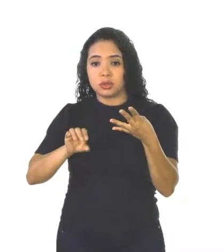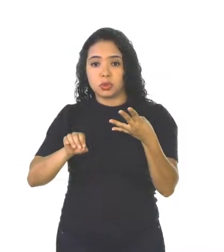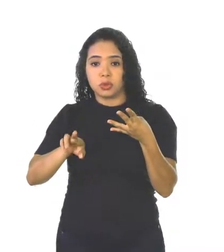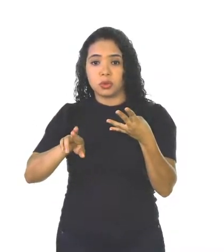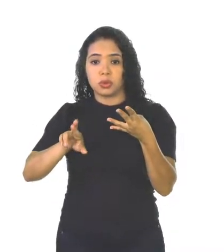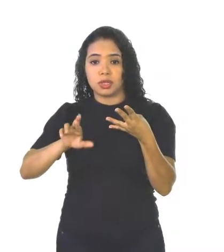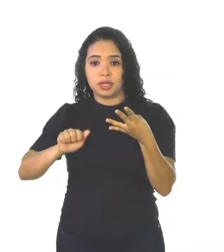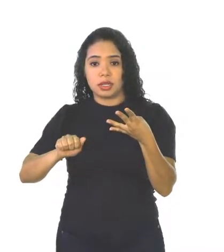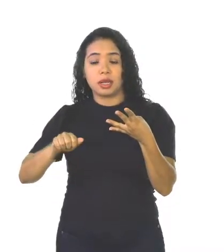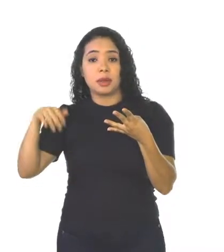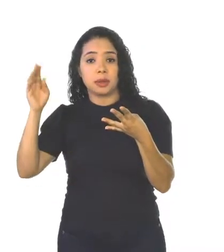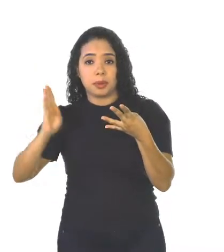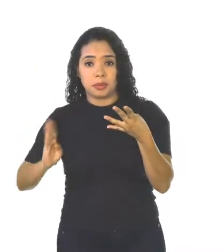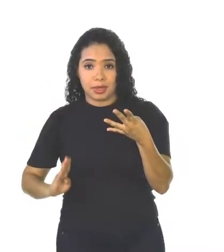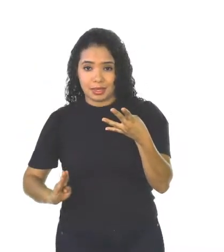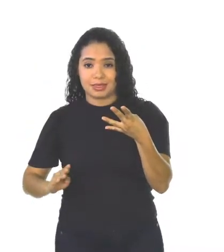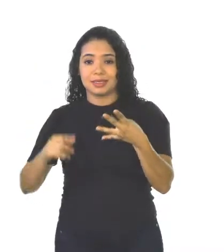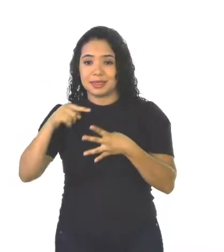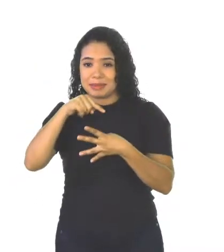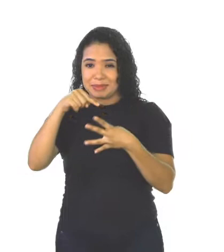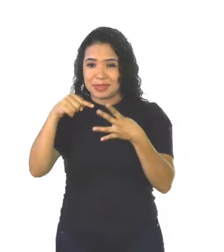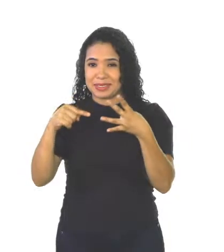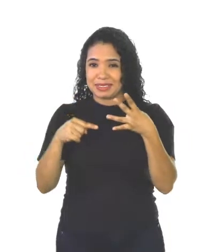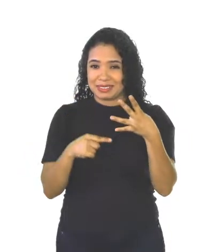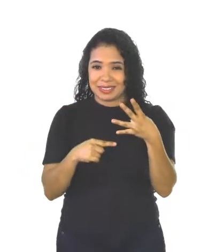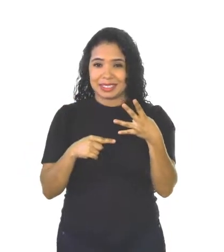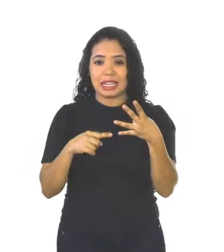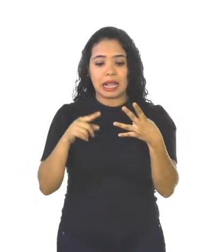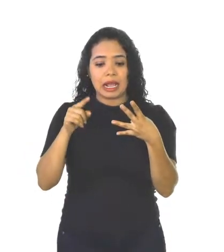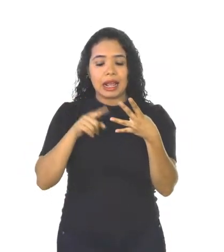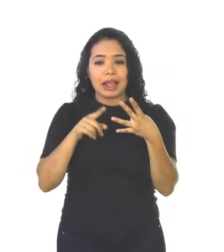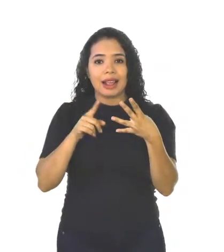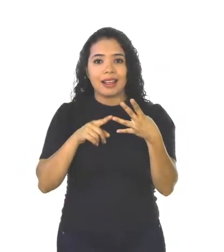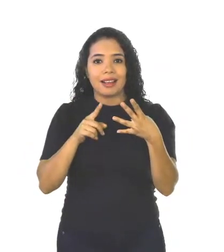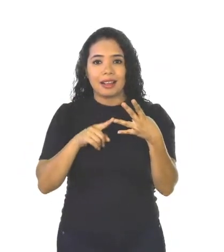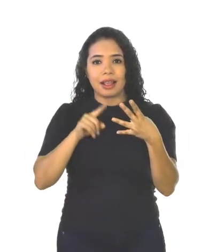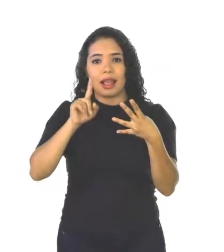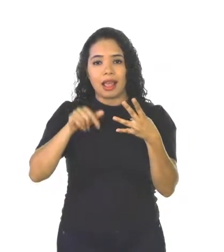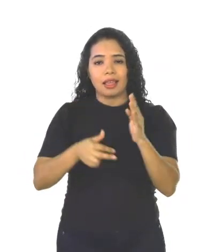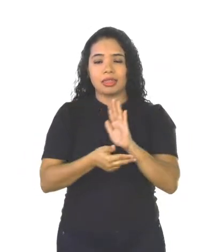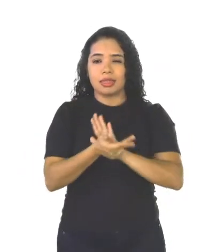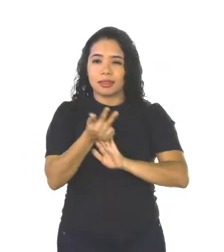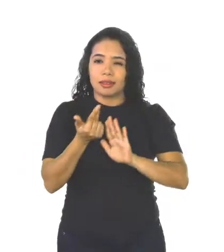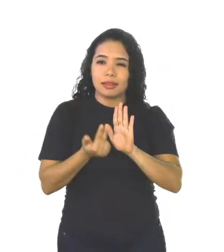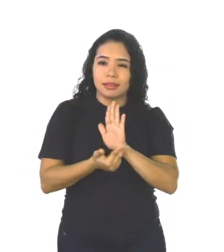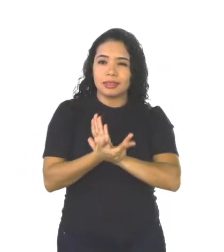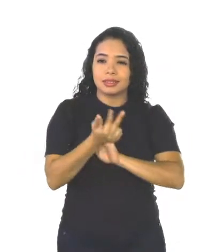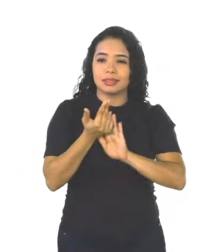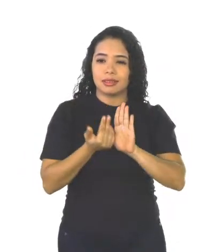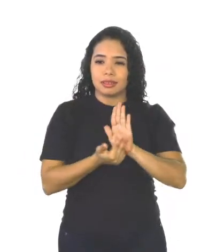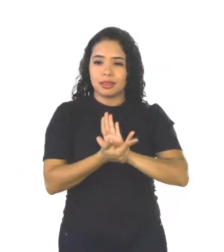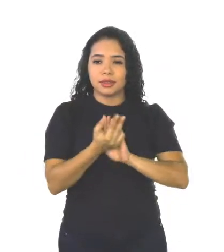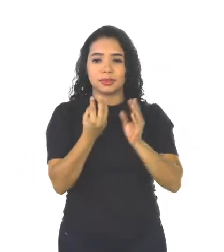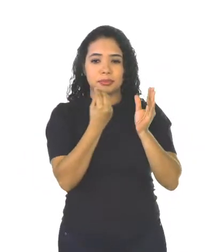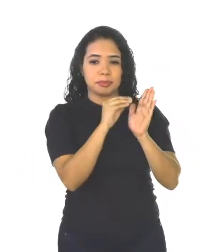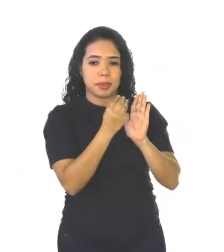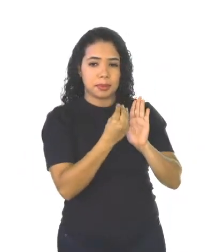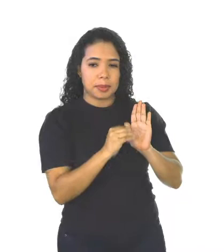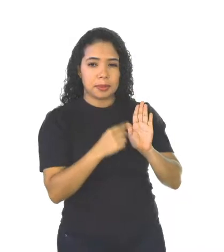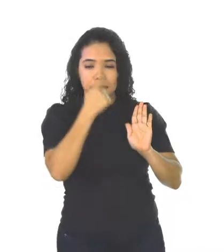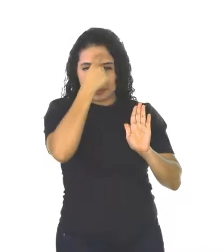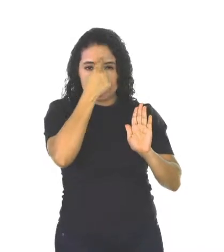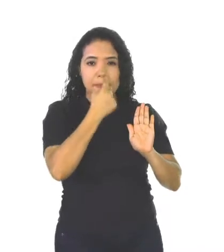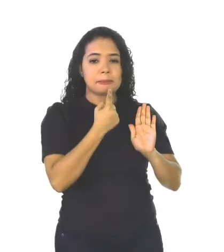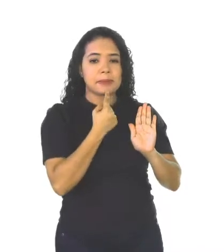Brasil. Tem até o ilustrador, que é quem? Aquele que faz ali os desenhos, né? Que bota ali as imagens no